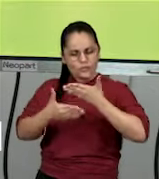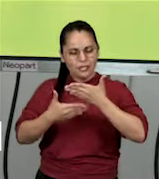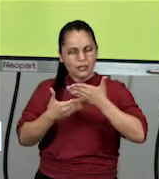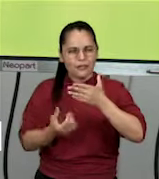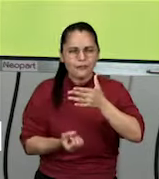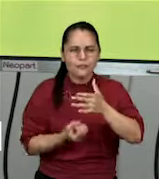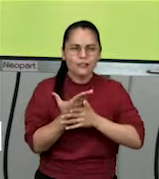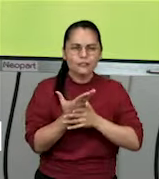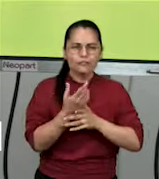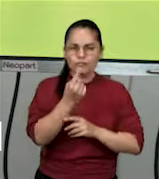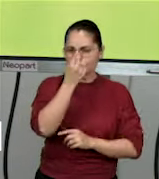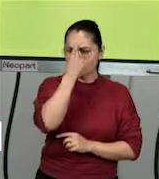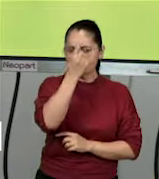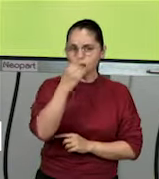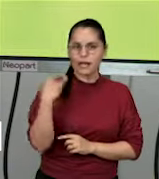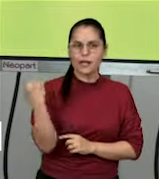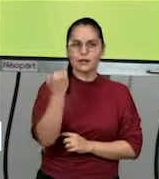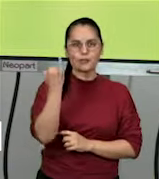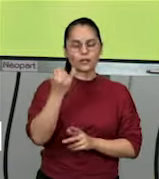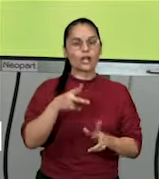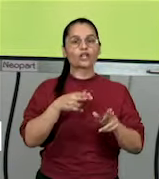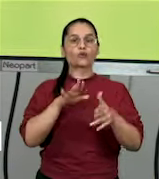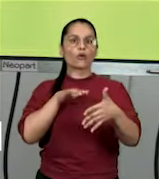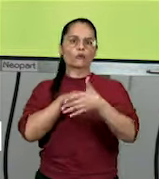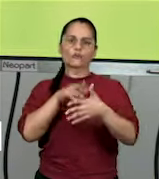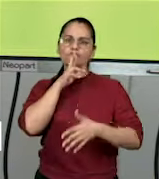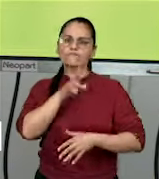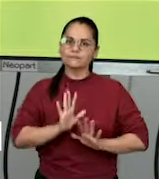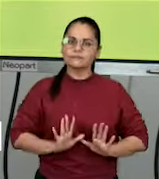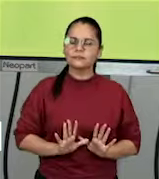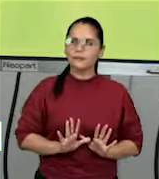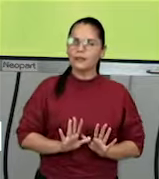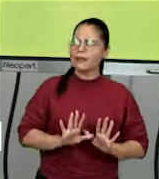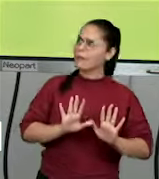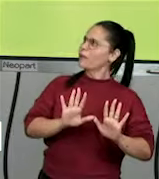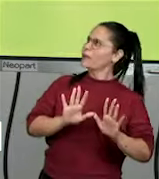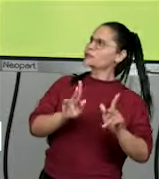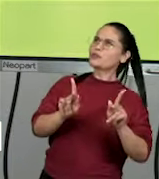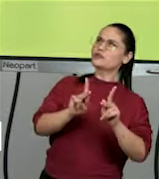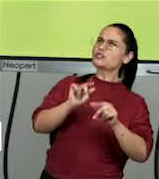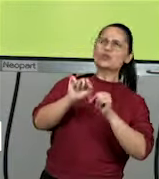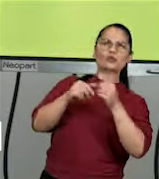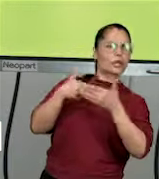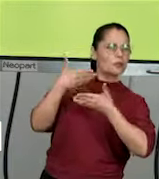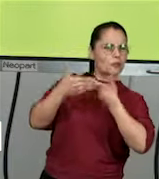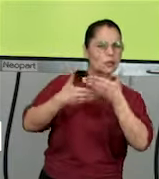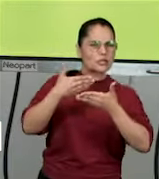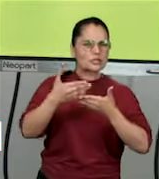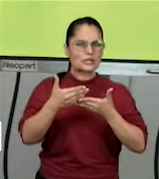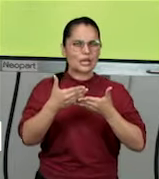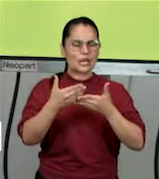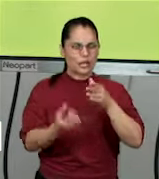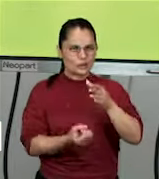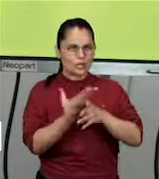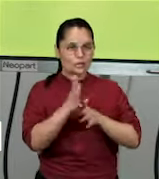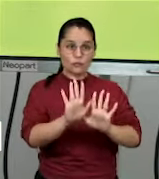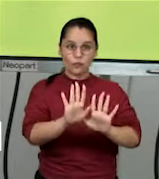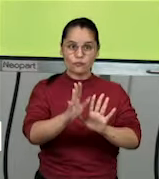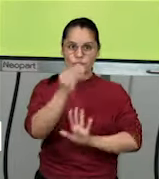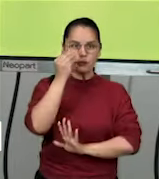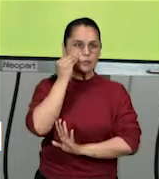tão importante quanto o produto final. Mas, professor, o que é processo criativo? Vamos tentar, vamos buscar